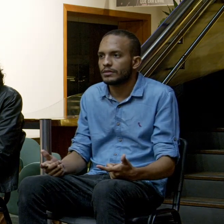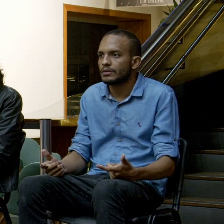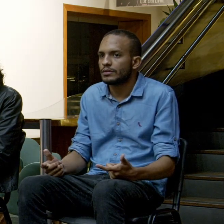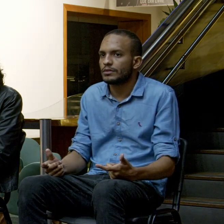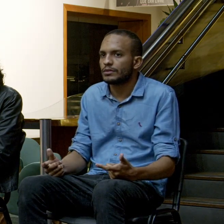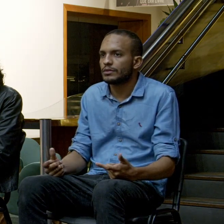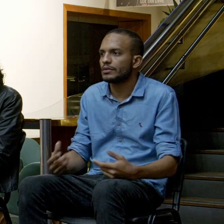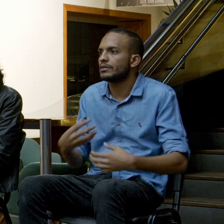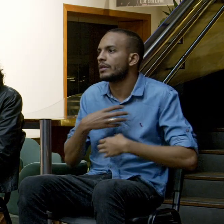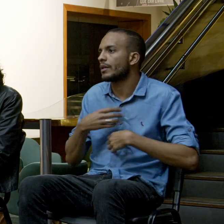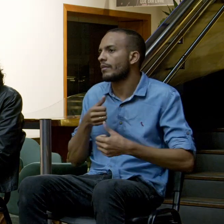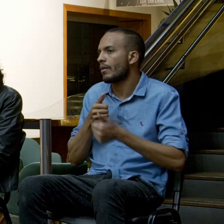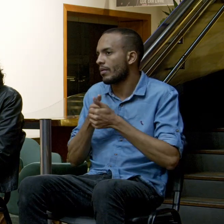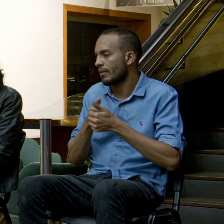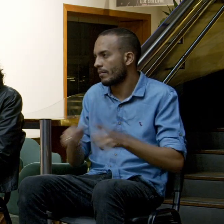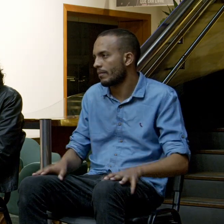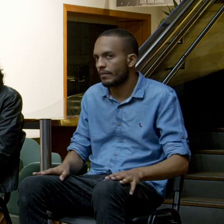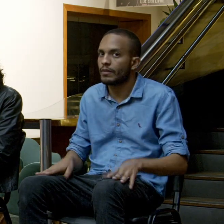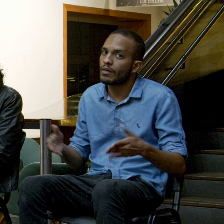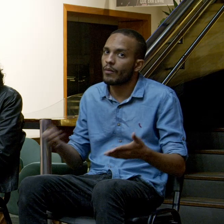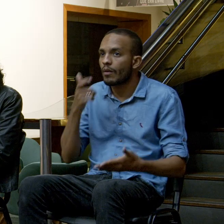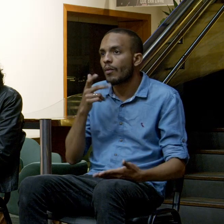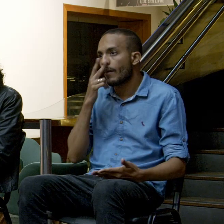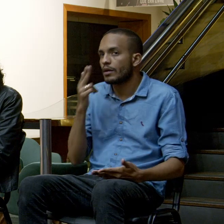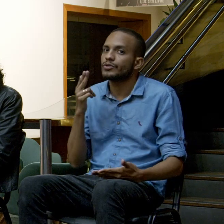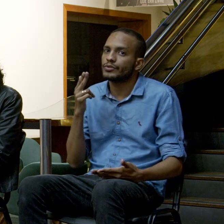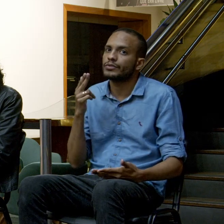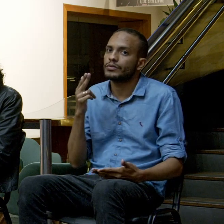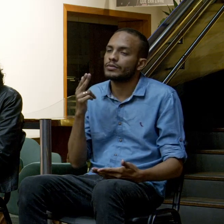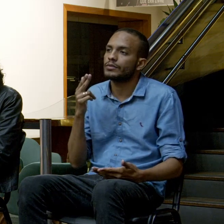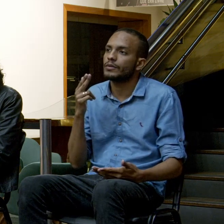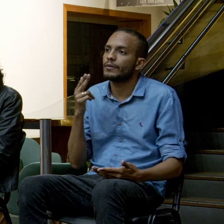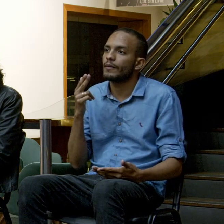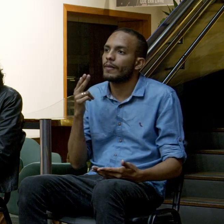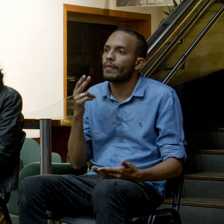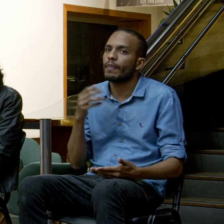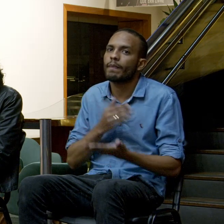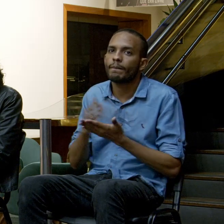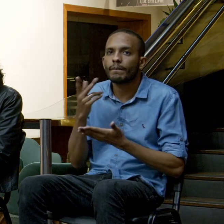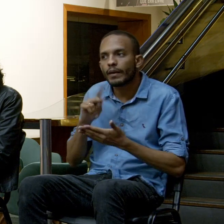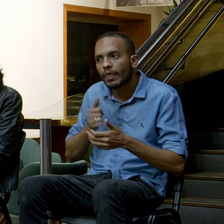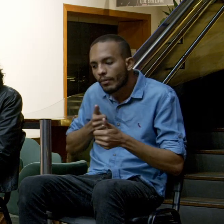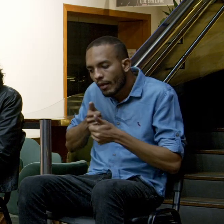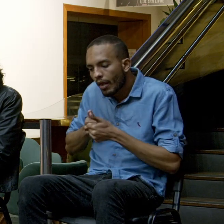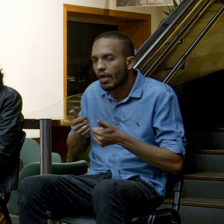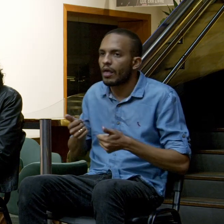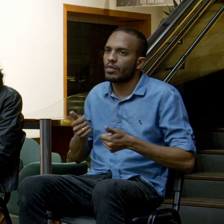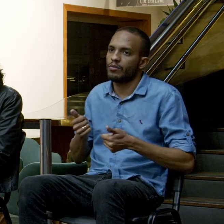alguma maneira próximas, assim. Então eu acho que isso de puxar o outro para